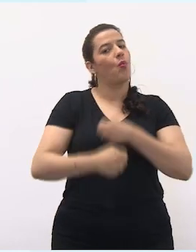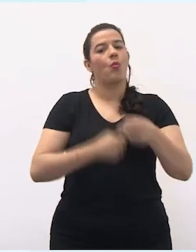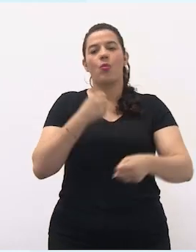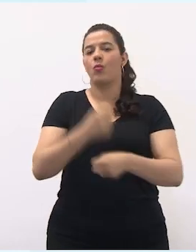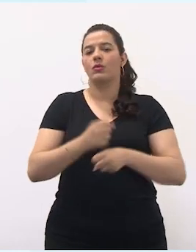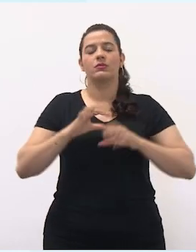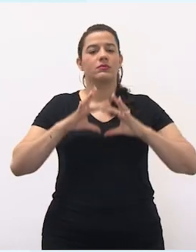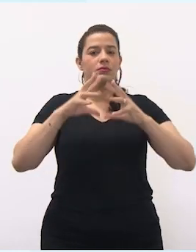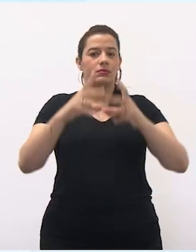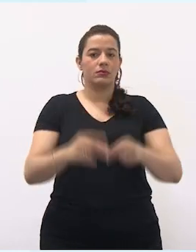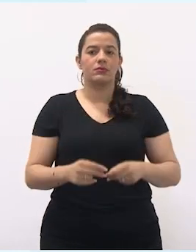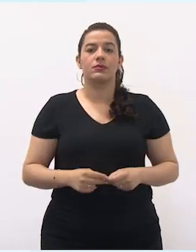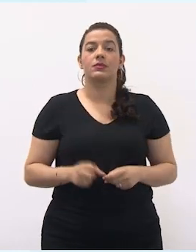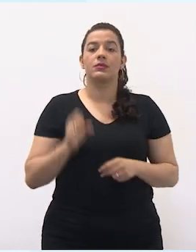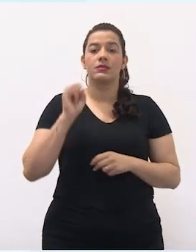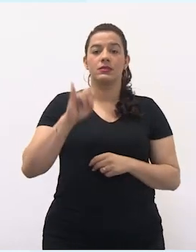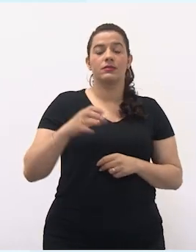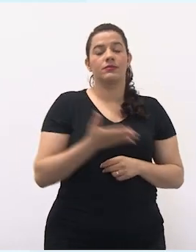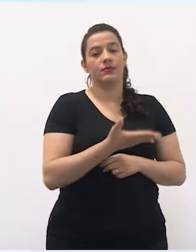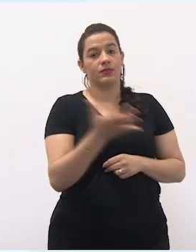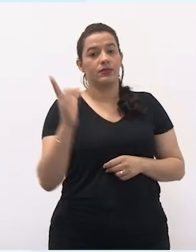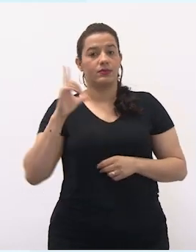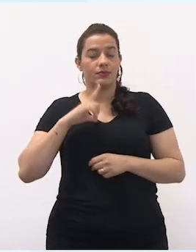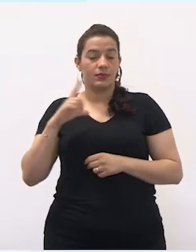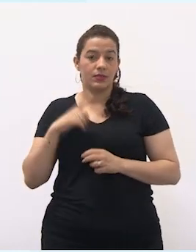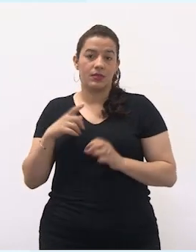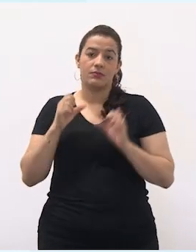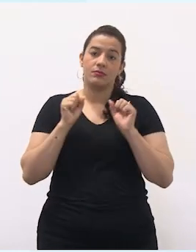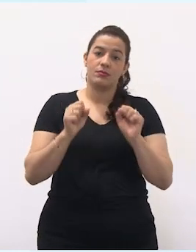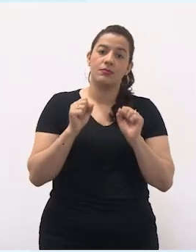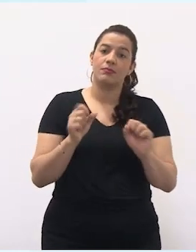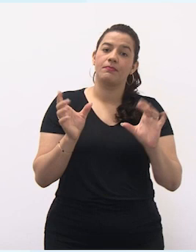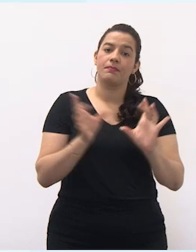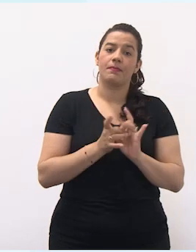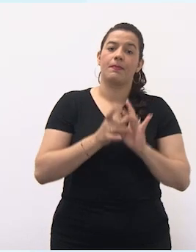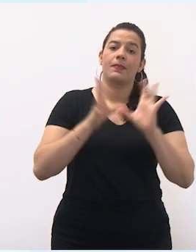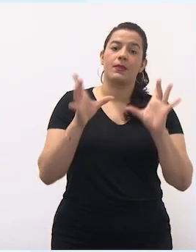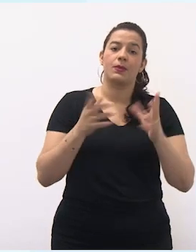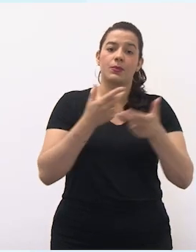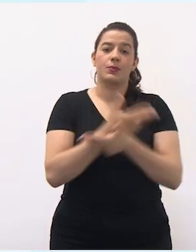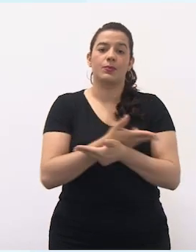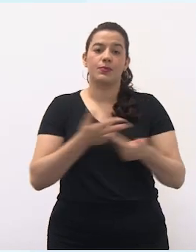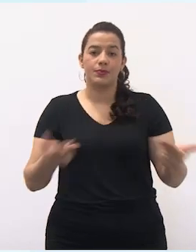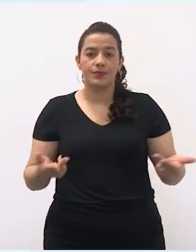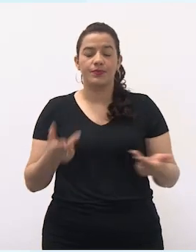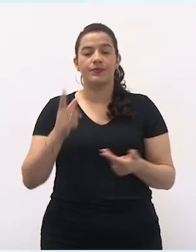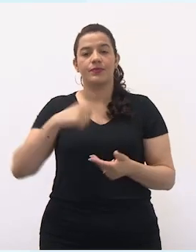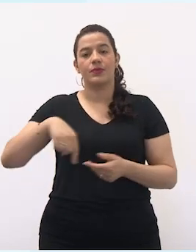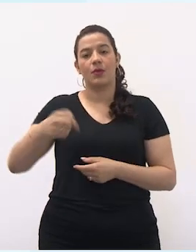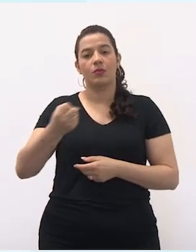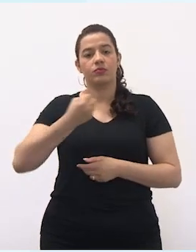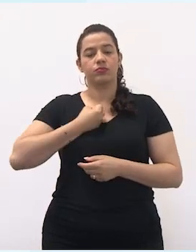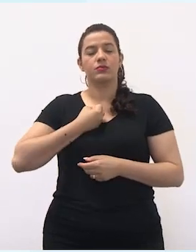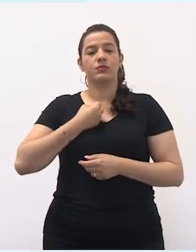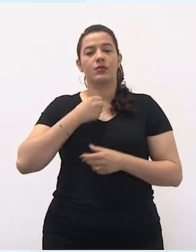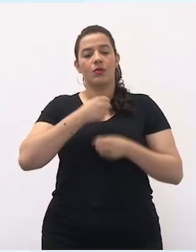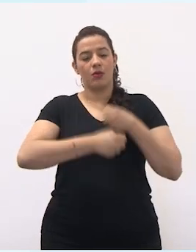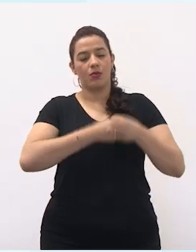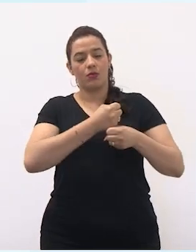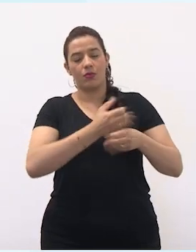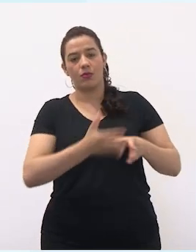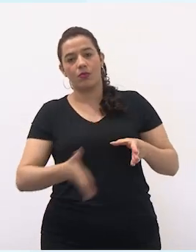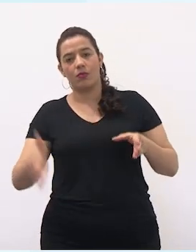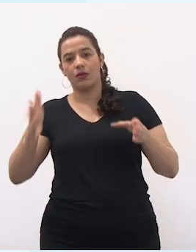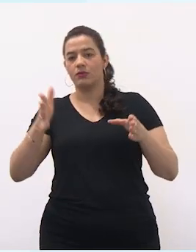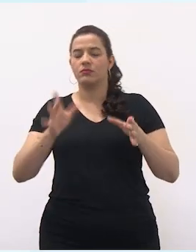Então, se vocês puderem e tiverem interesse em divulgar ações de prevenção ao suicídio ao longo do ano, sintam-se à